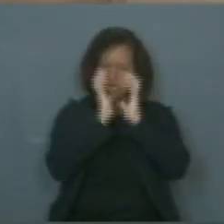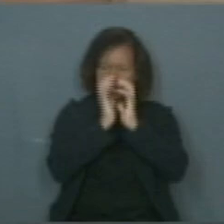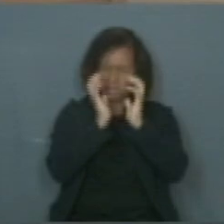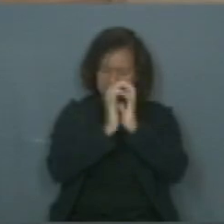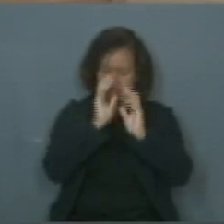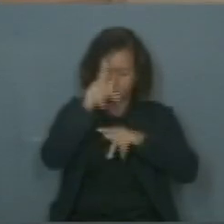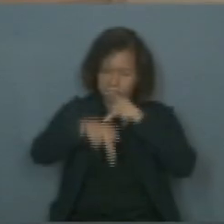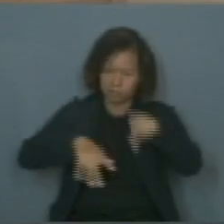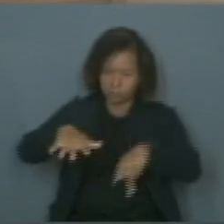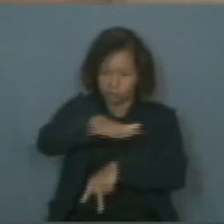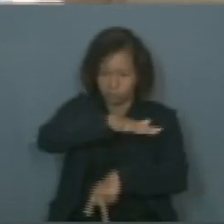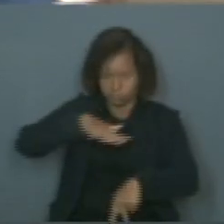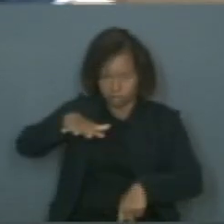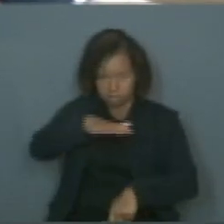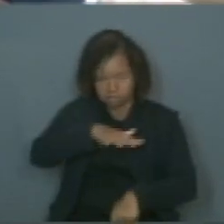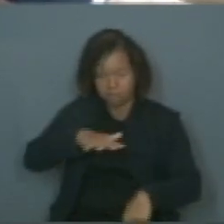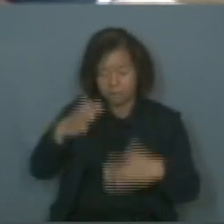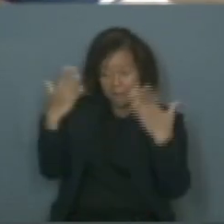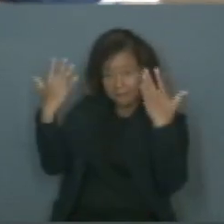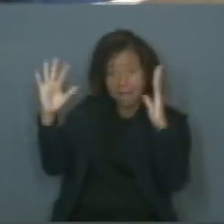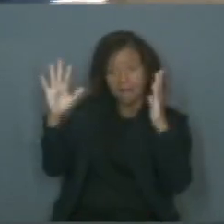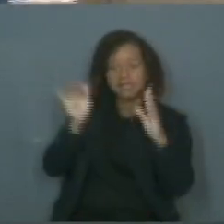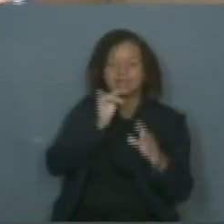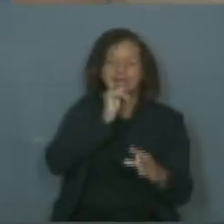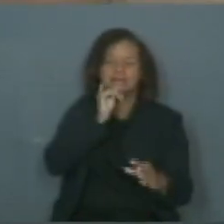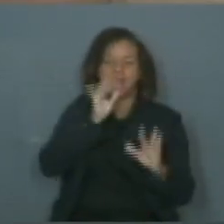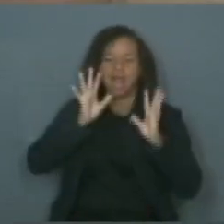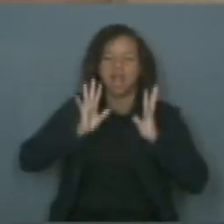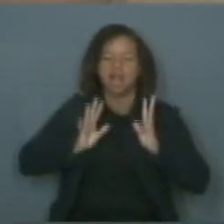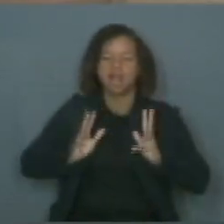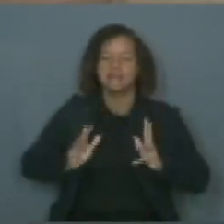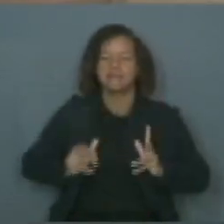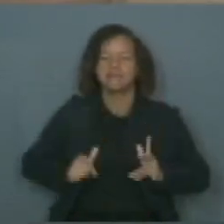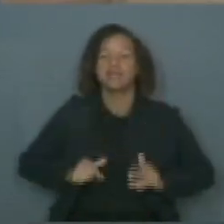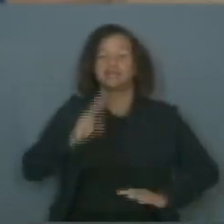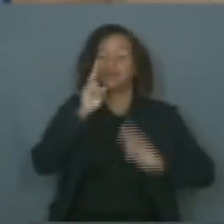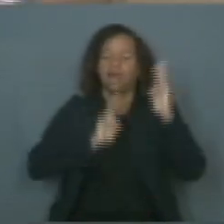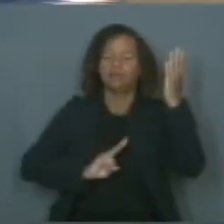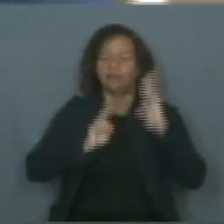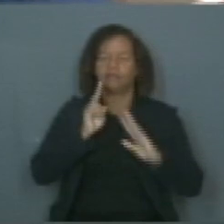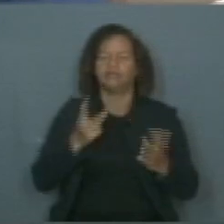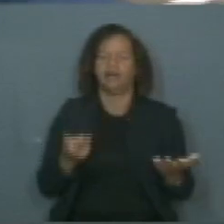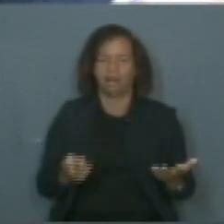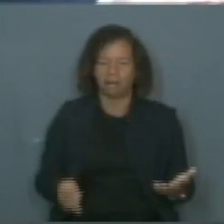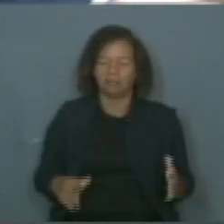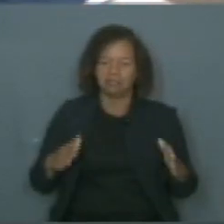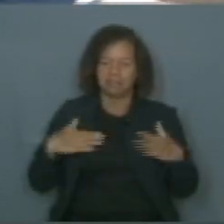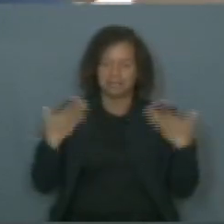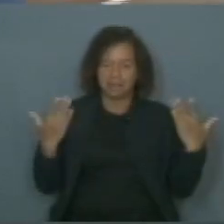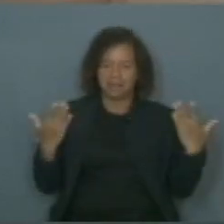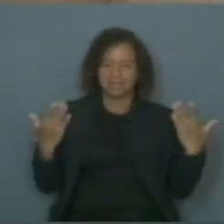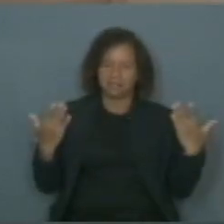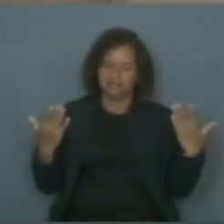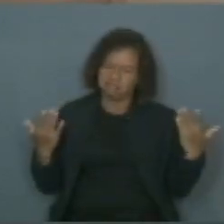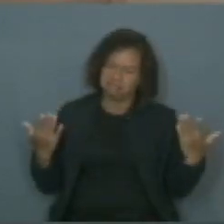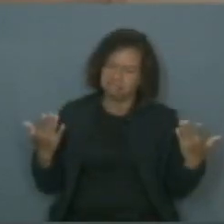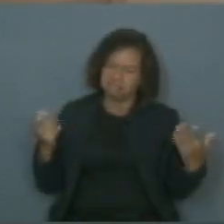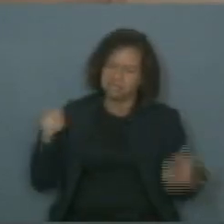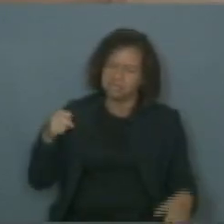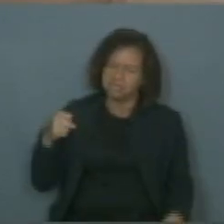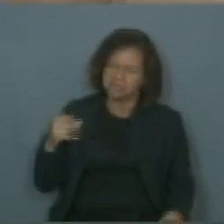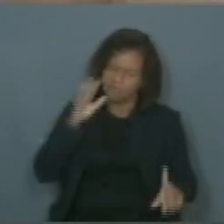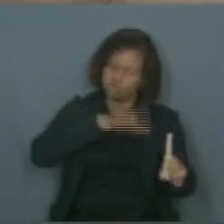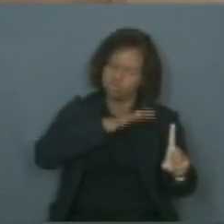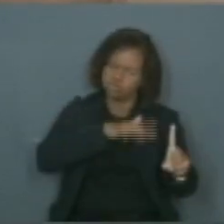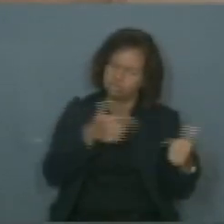recifenses. Para mim valeria o aplauso, por exemplo, à limpeza do carnaval desse ano. Eita, que surpresa, né? Eu elogio